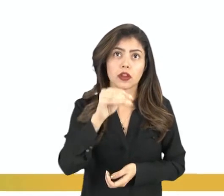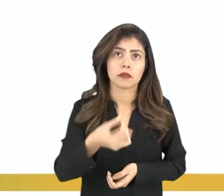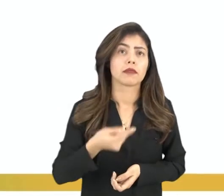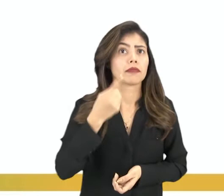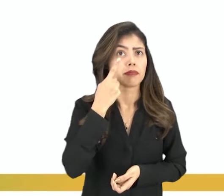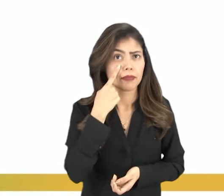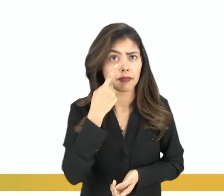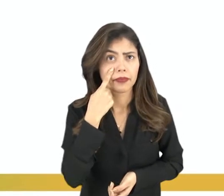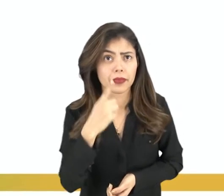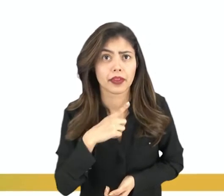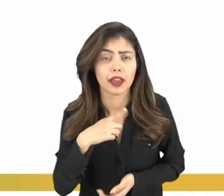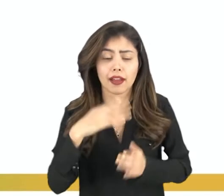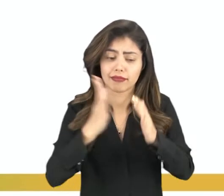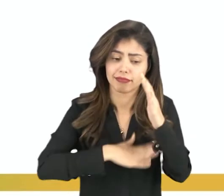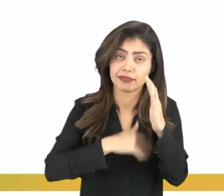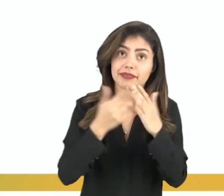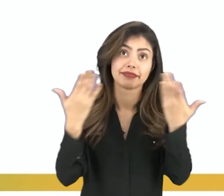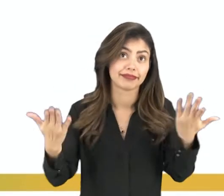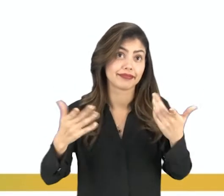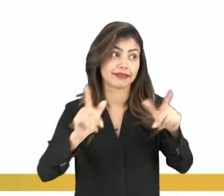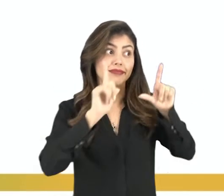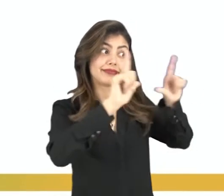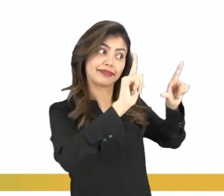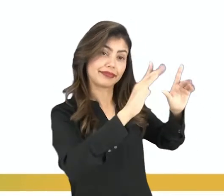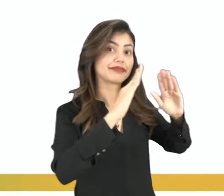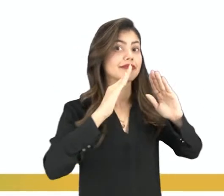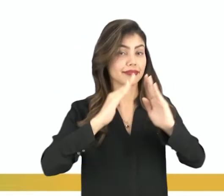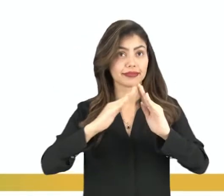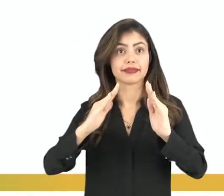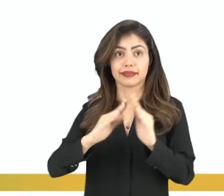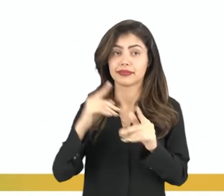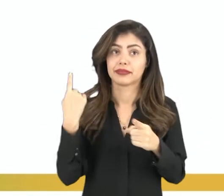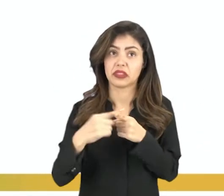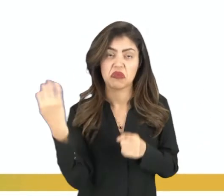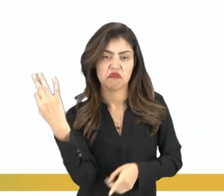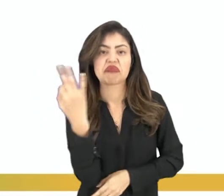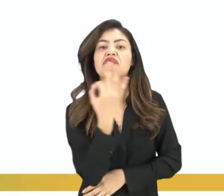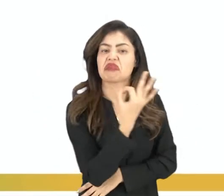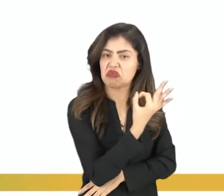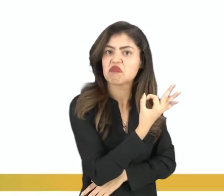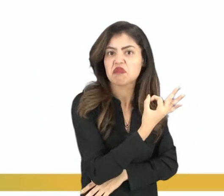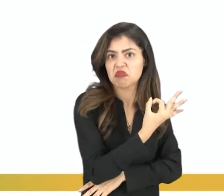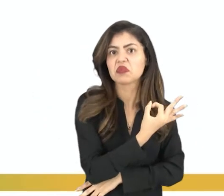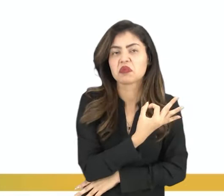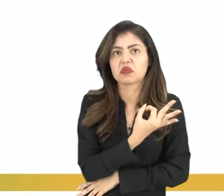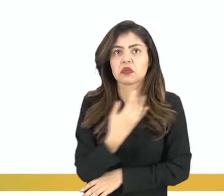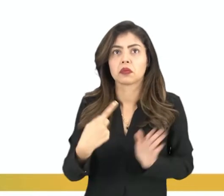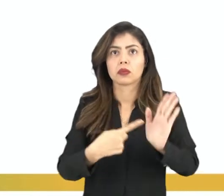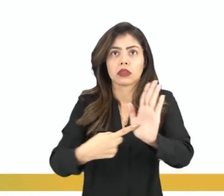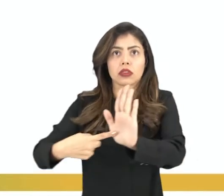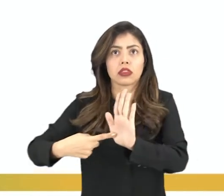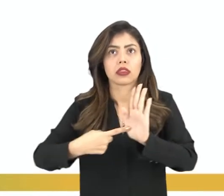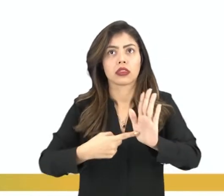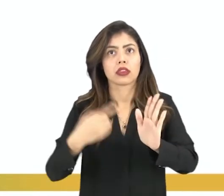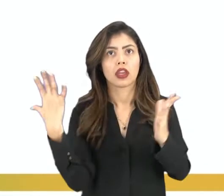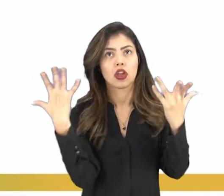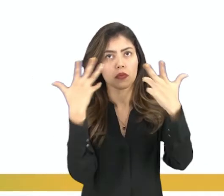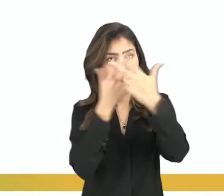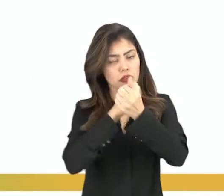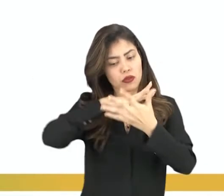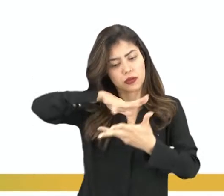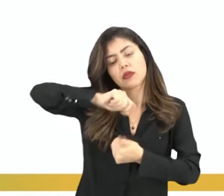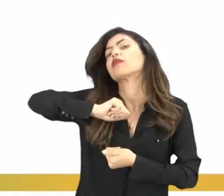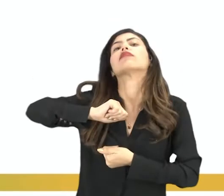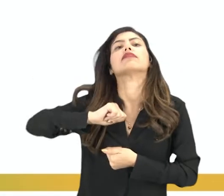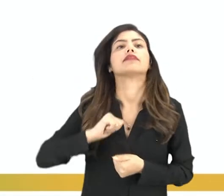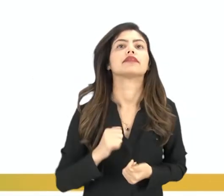nós gostaríamos de ter uma obra de Van Gogh na sala de casa, porque são obras belíssimas que representam a beleza do